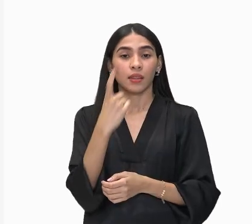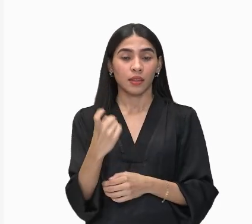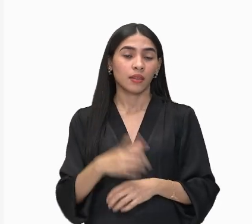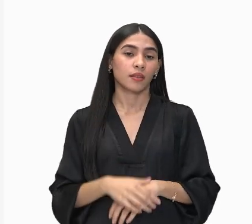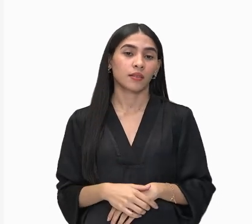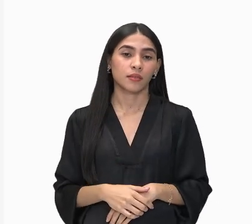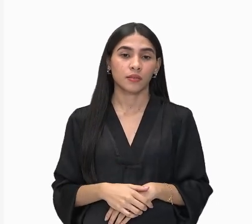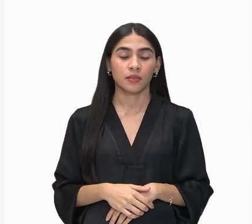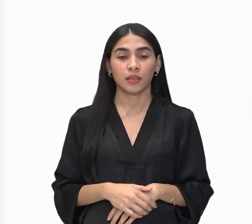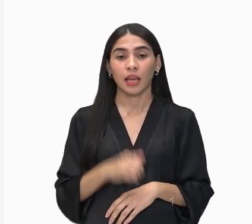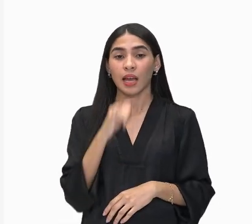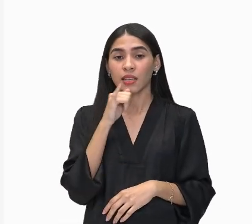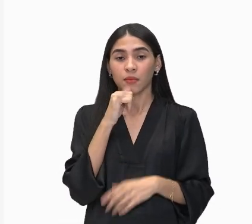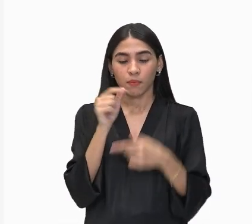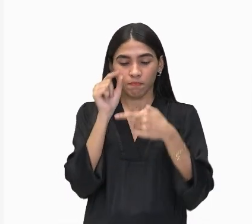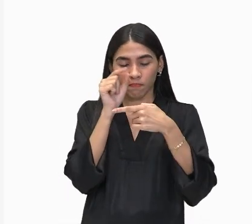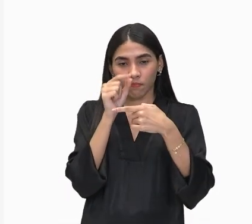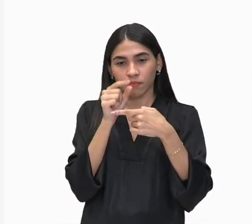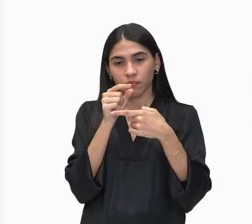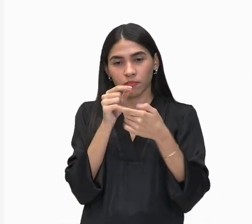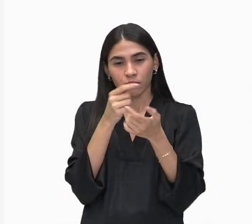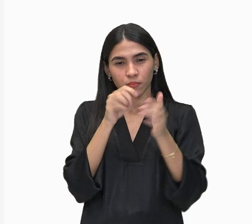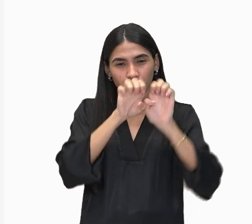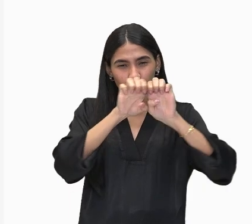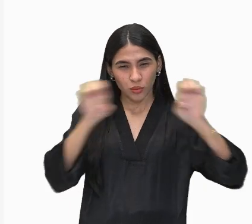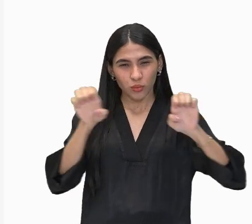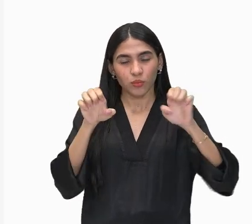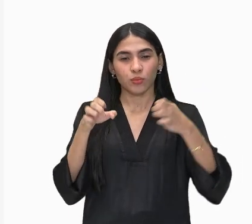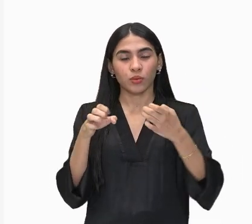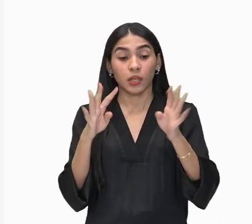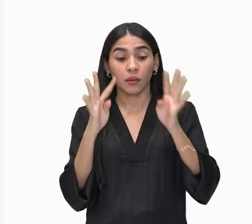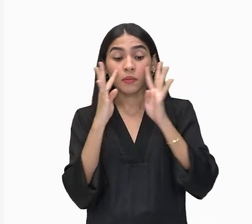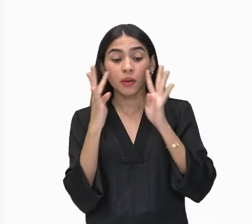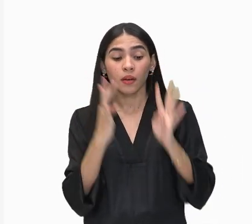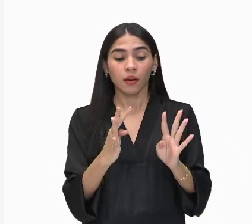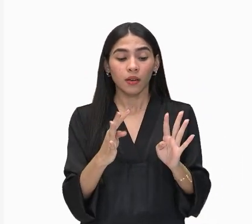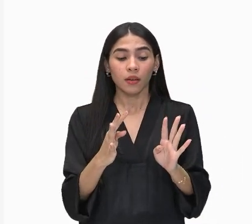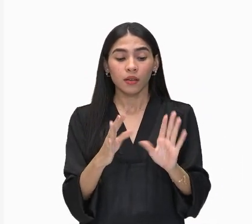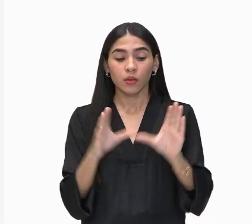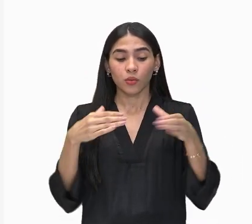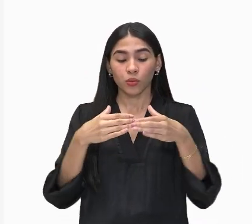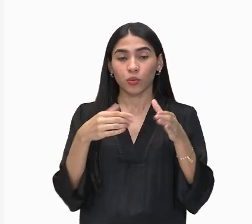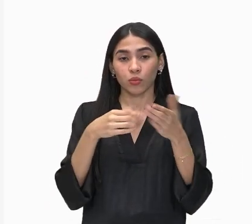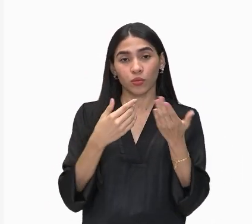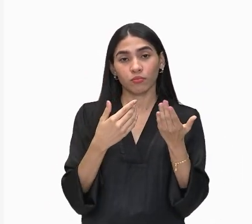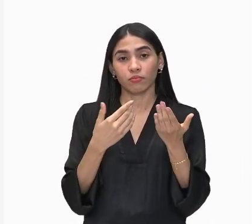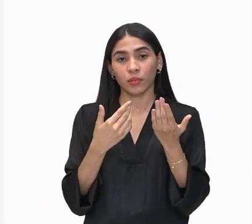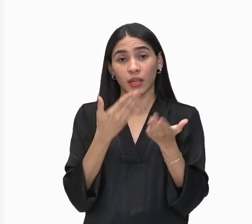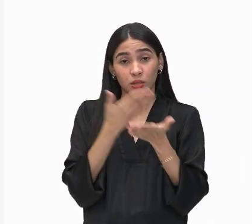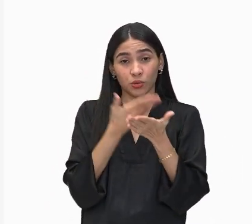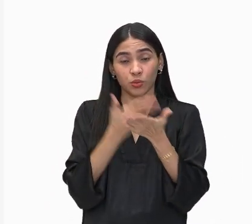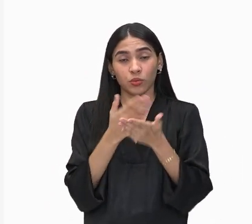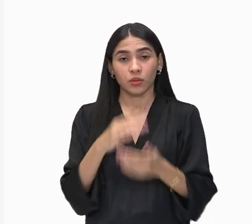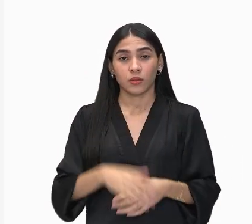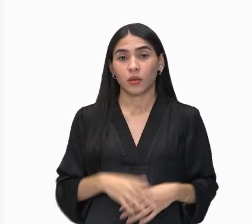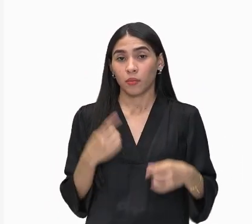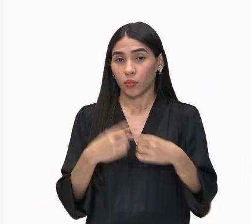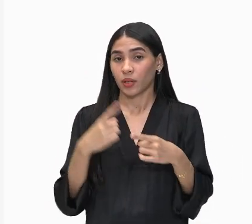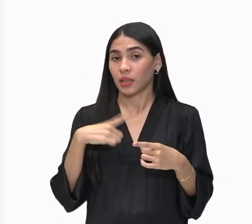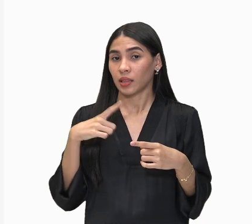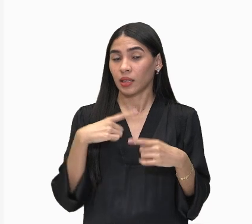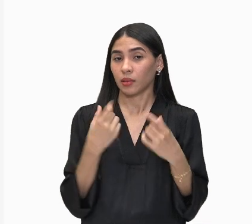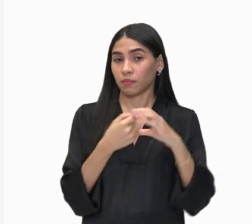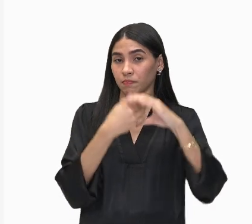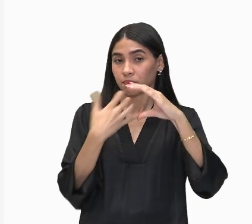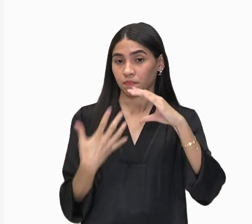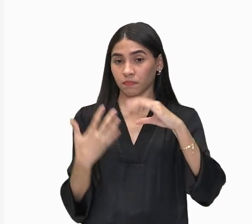uma morfologia, uma fisiologia que chama a atenção do mundo dos cientistas, porque elas possuem uma